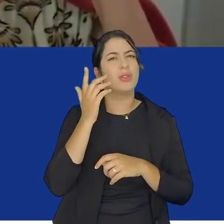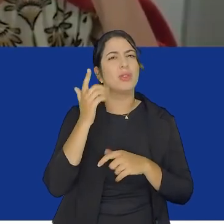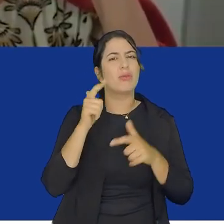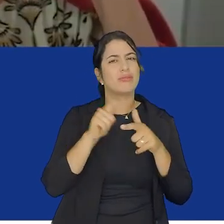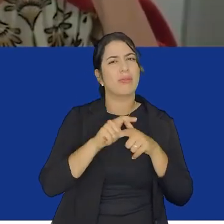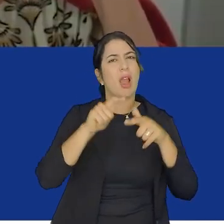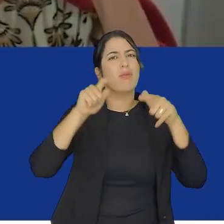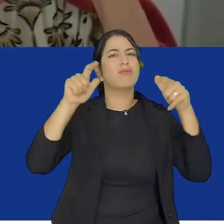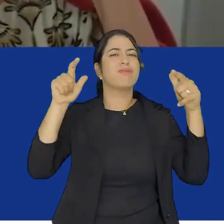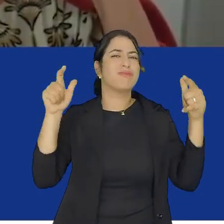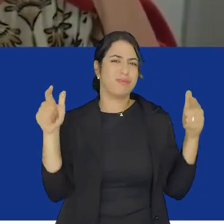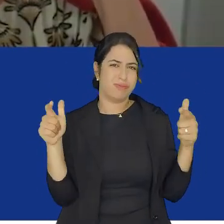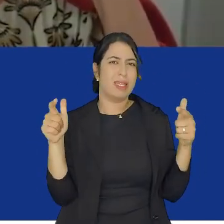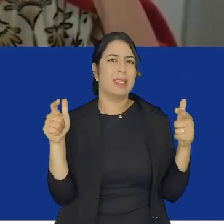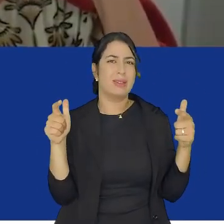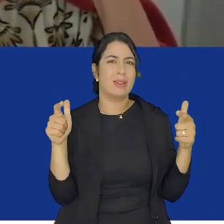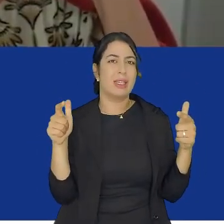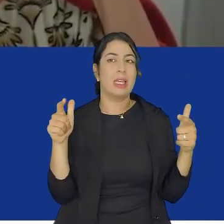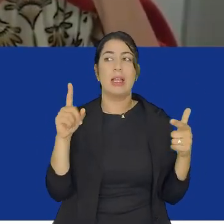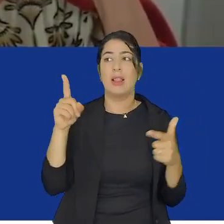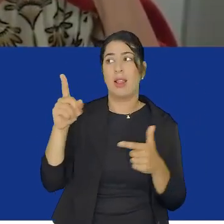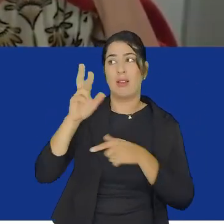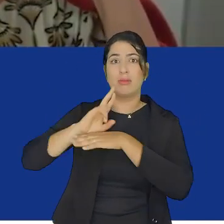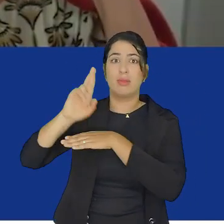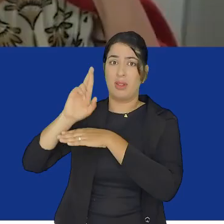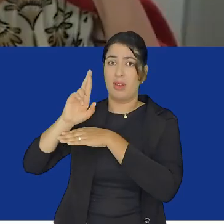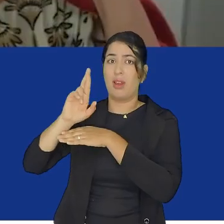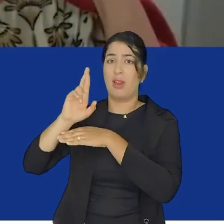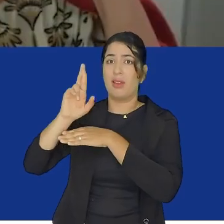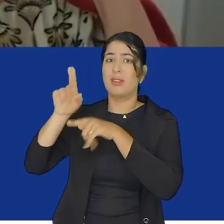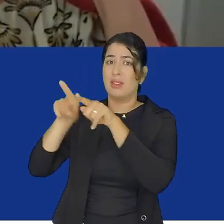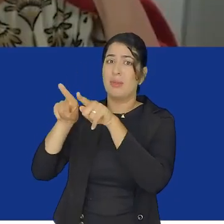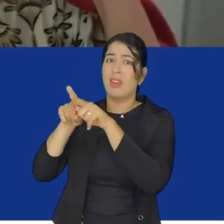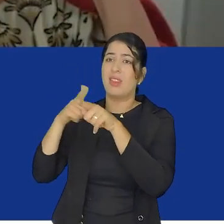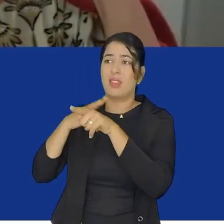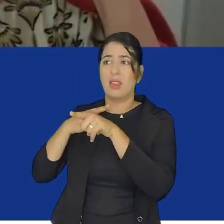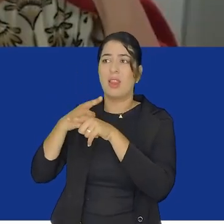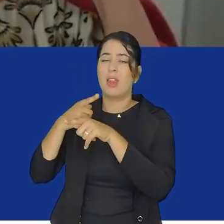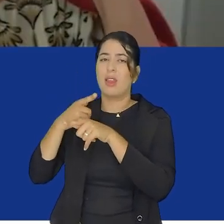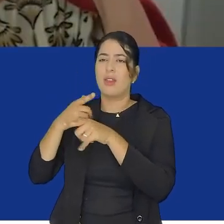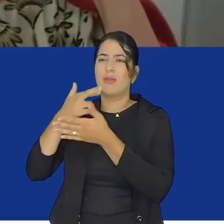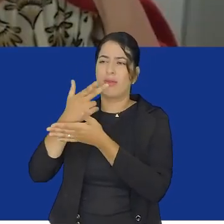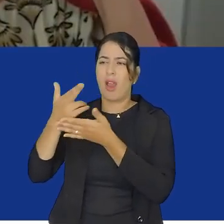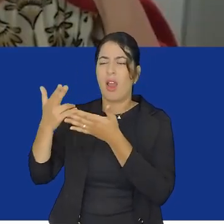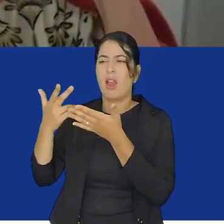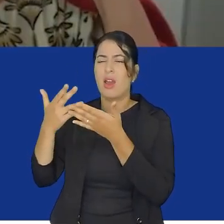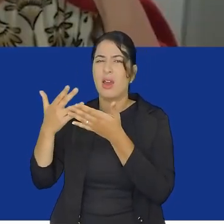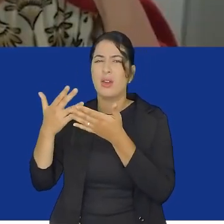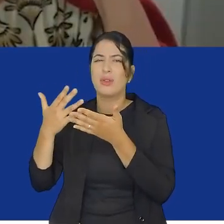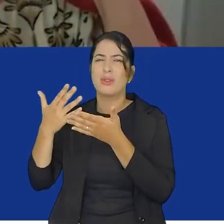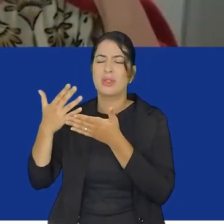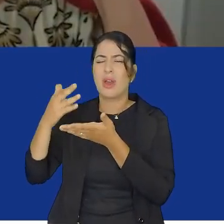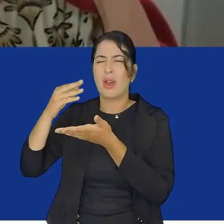de responsabilidade, porque se a gente não falar da vulnerabilidade do gestor, a gente vai estar mentindo, né? Porque quem aqui não tem vulnerabilidade, né? Então, eu acho que